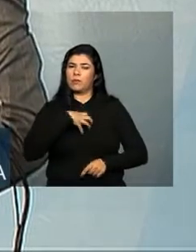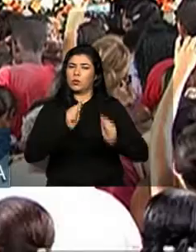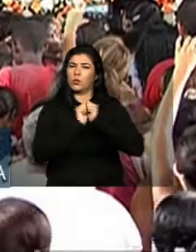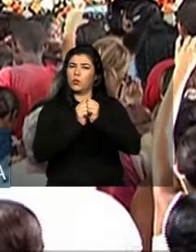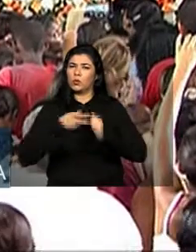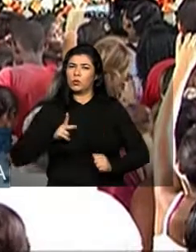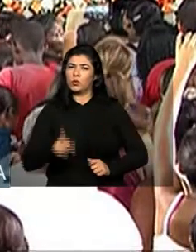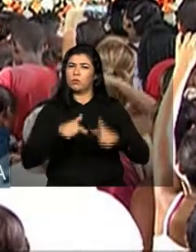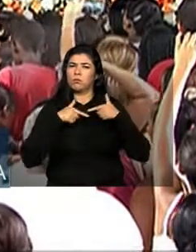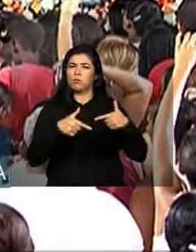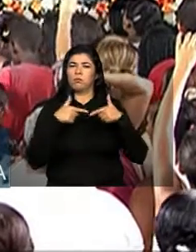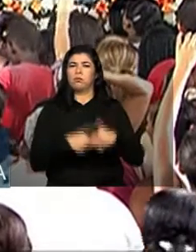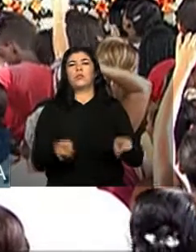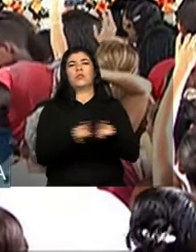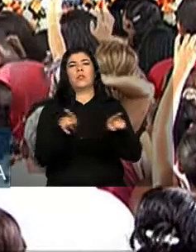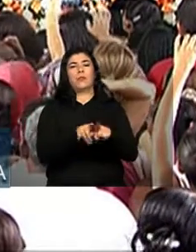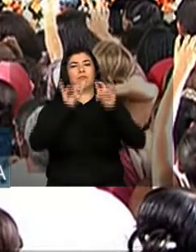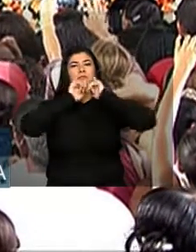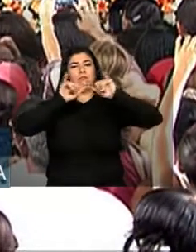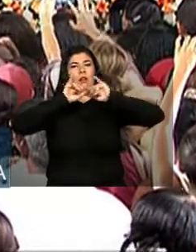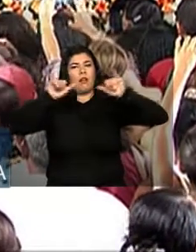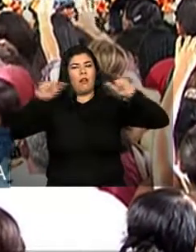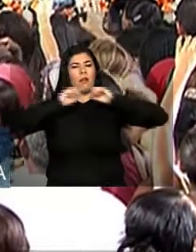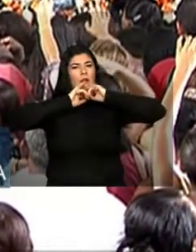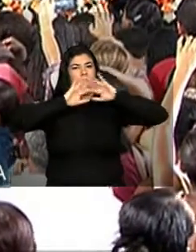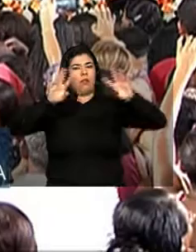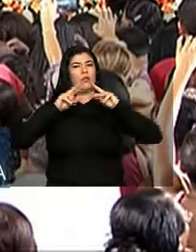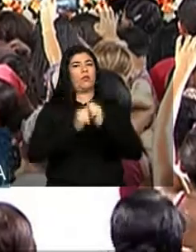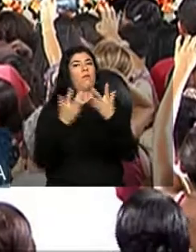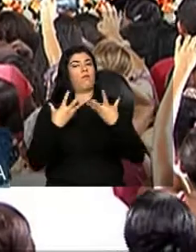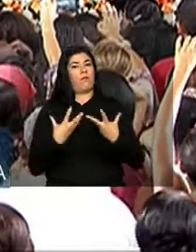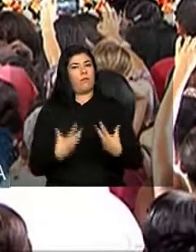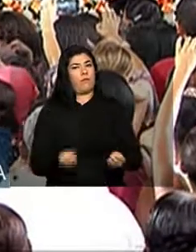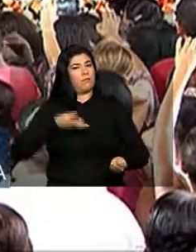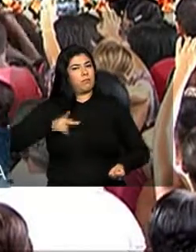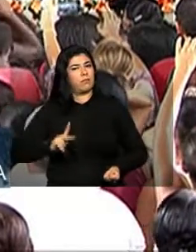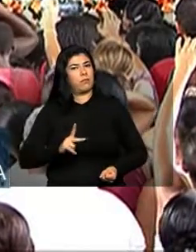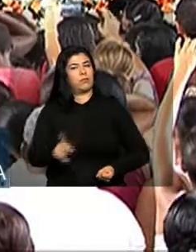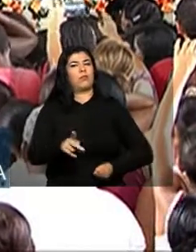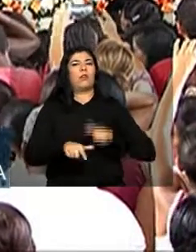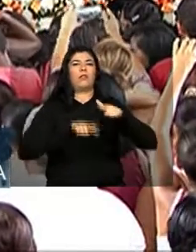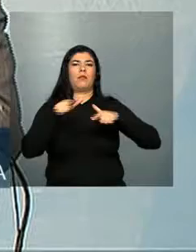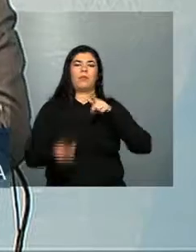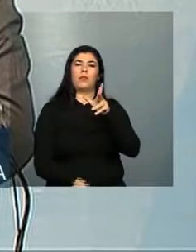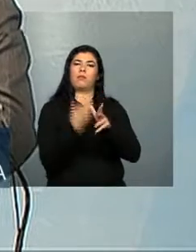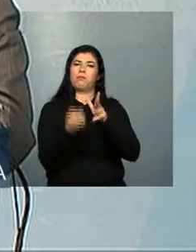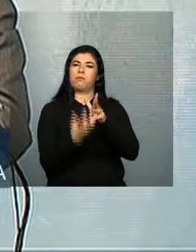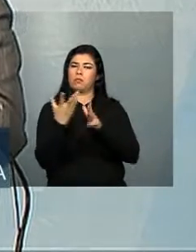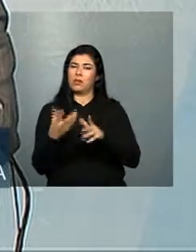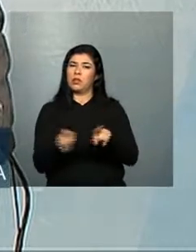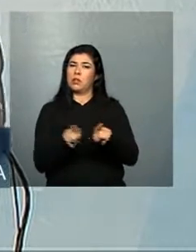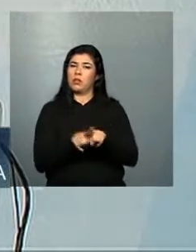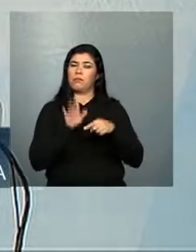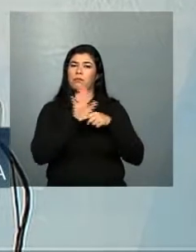lado para dizer em alto e bom som: vamos manter os empregos, fazer com